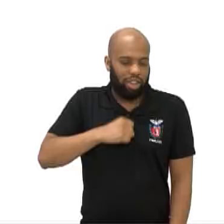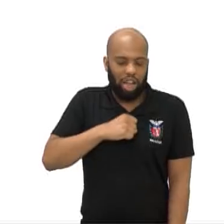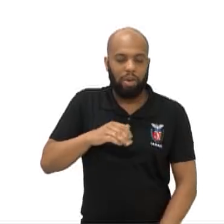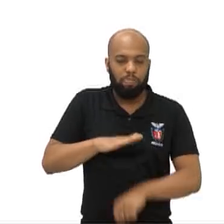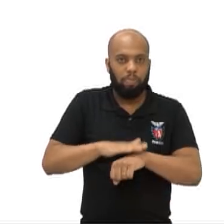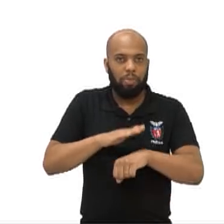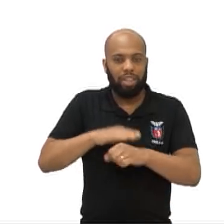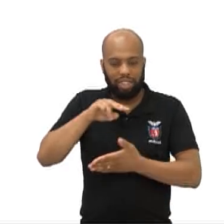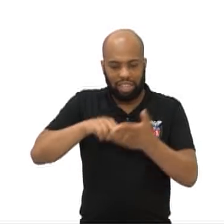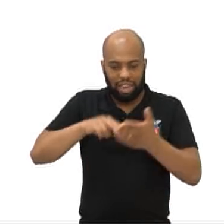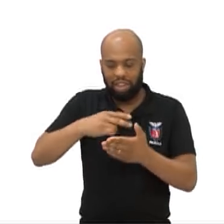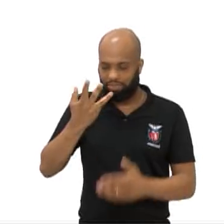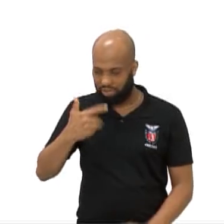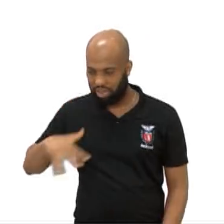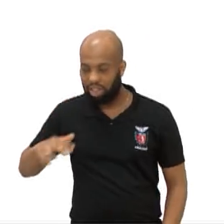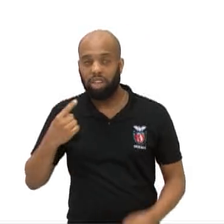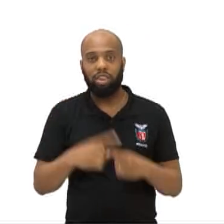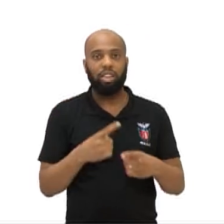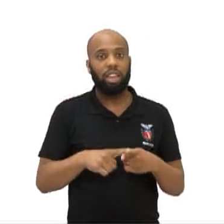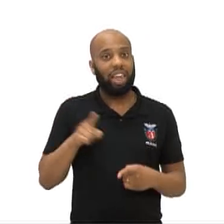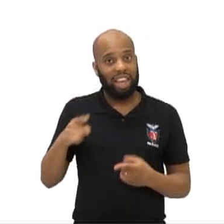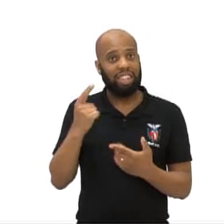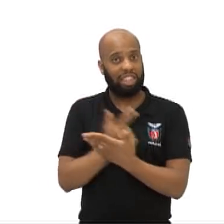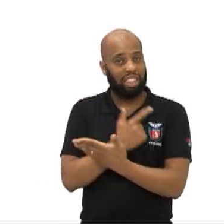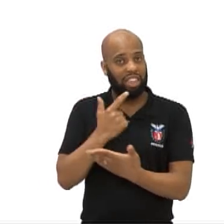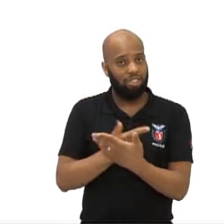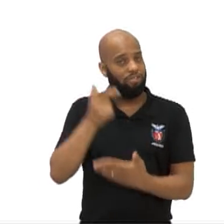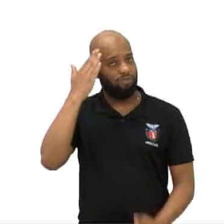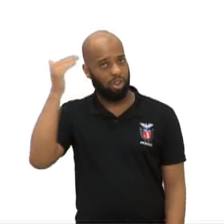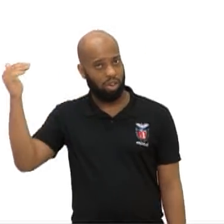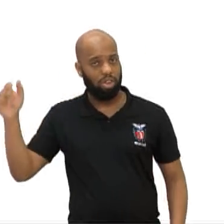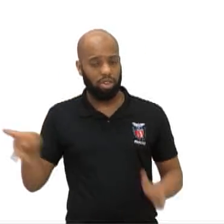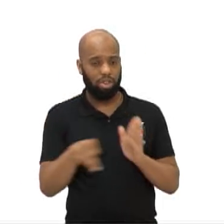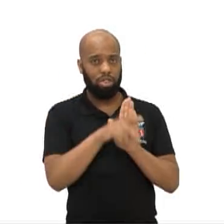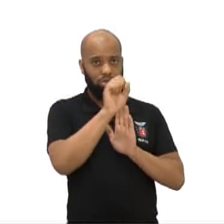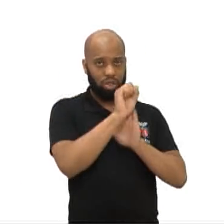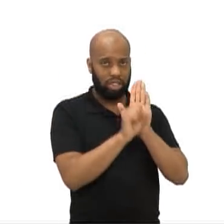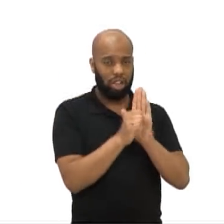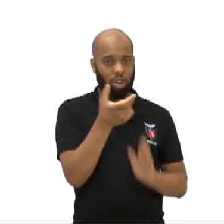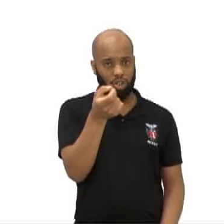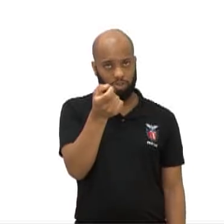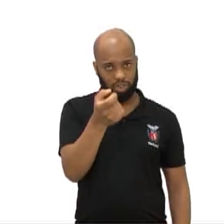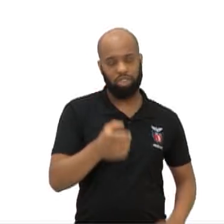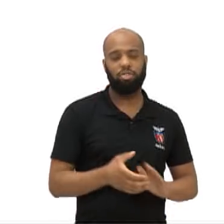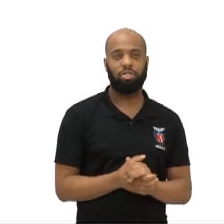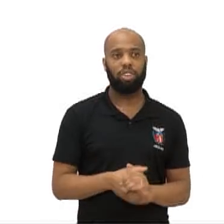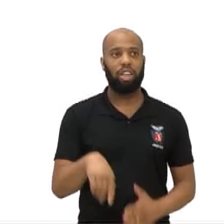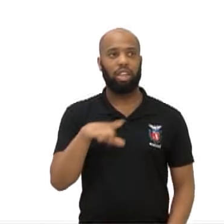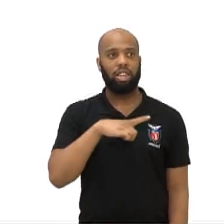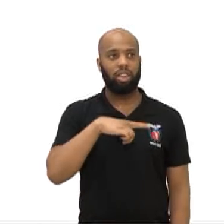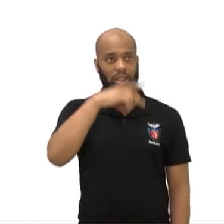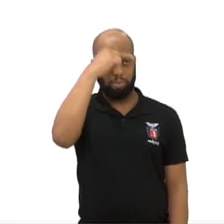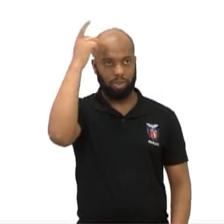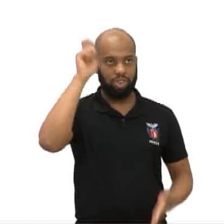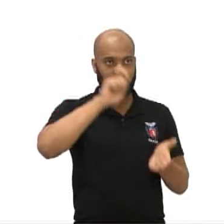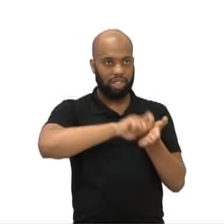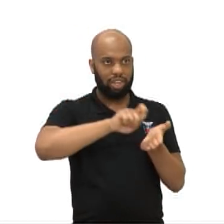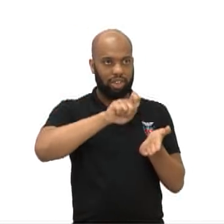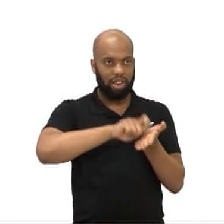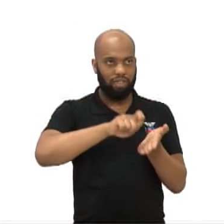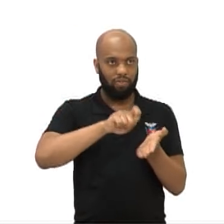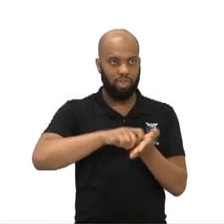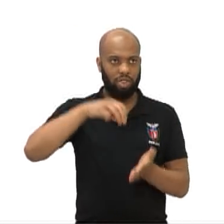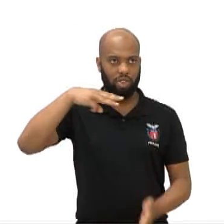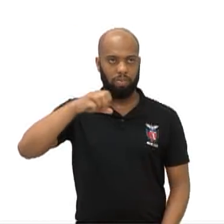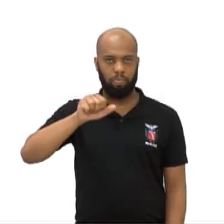criança. Trata-se da maior obra existencialista do século XX, segundo Martin Heidegger,